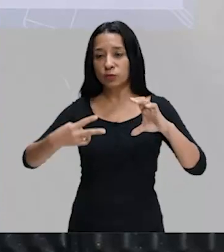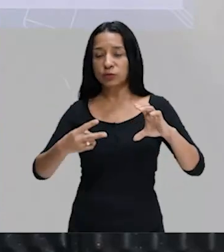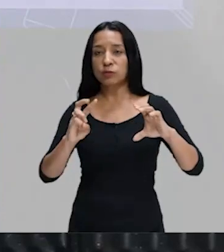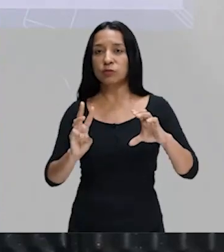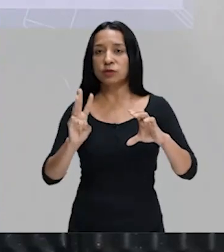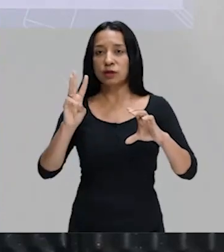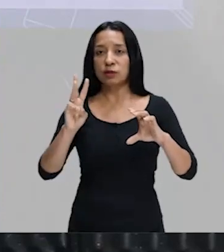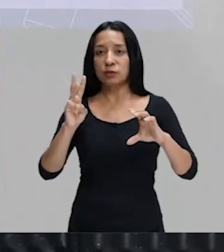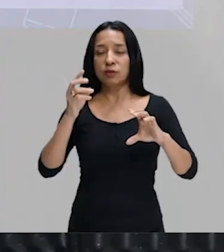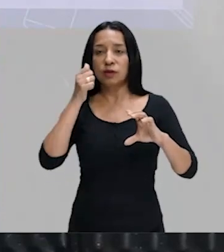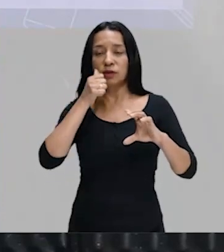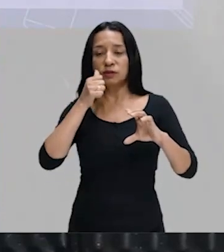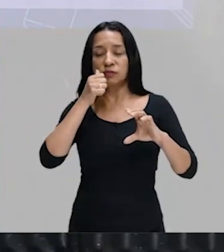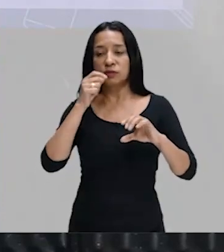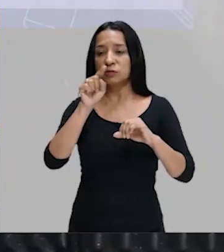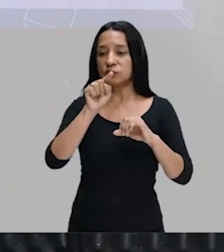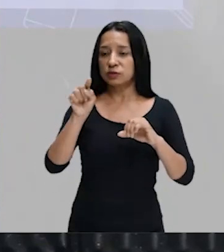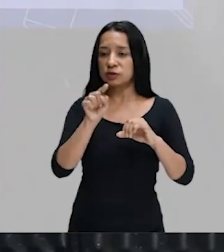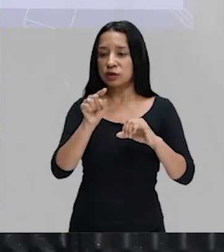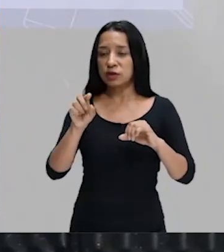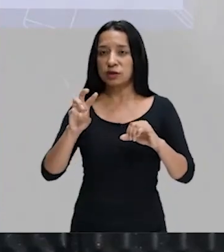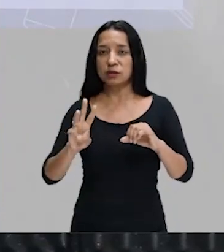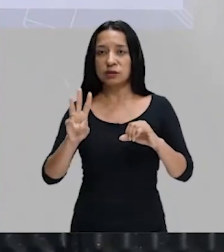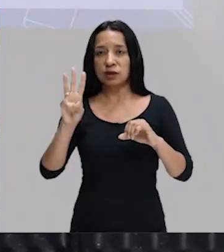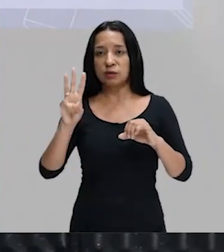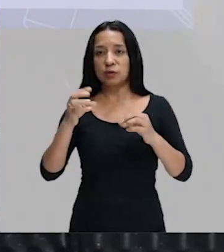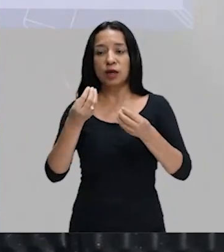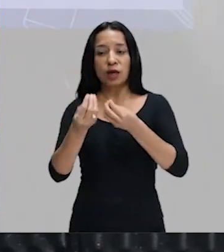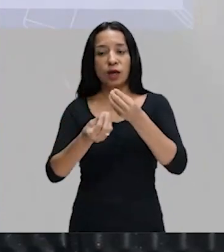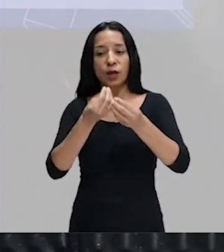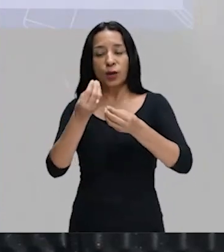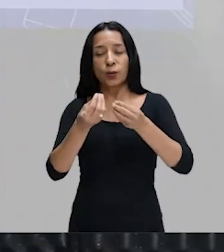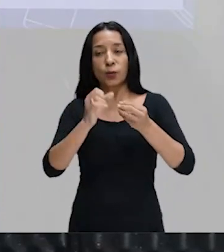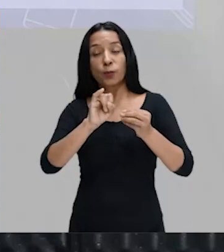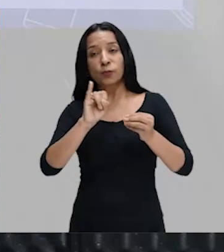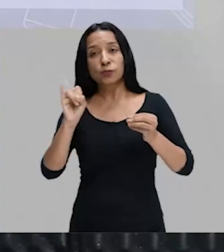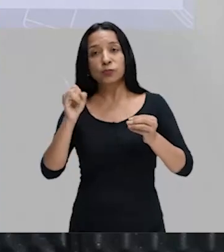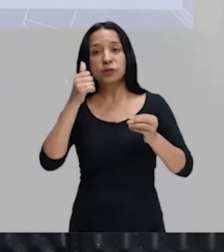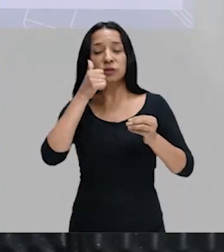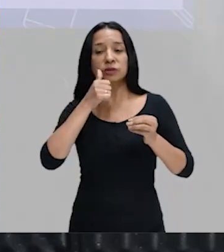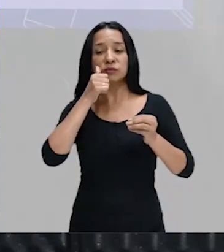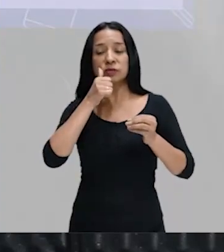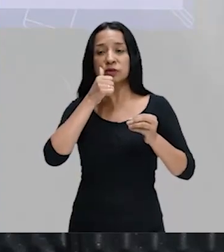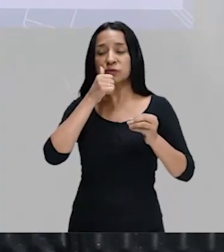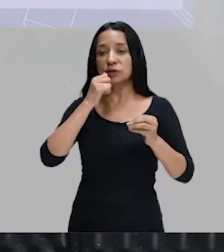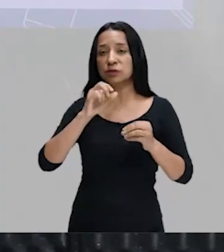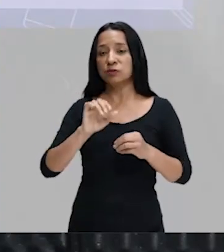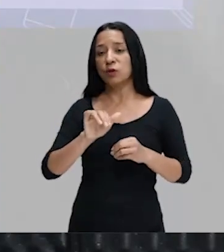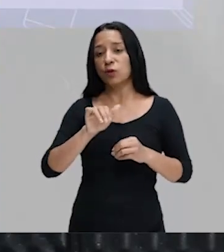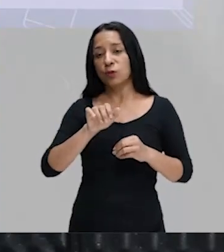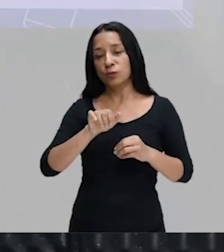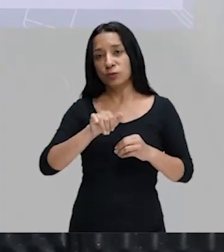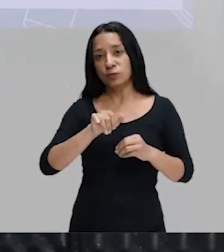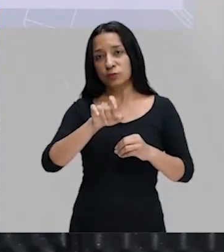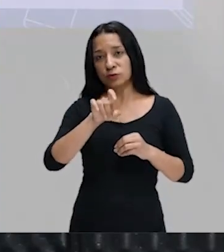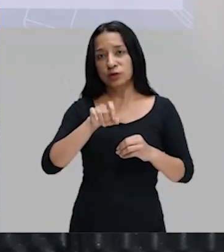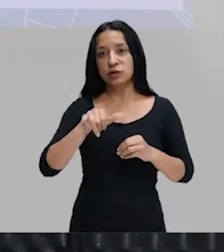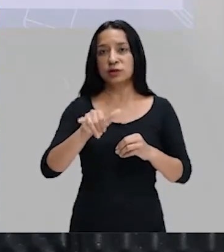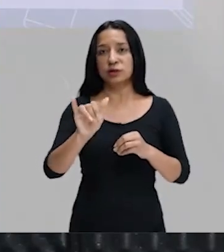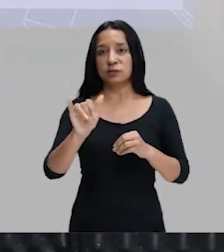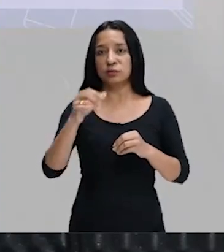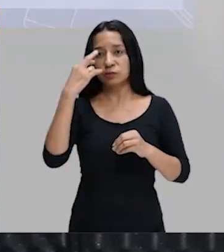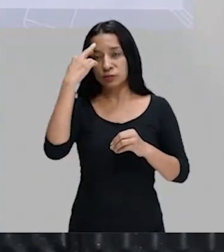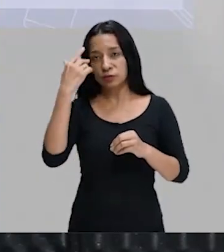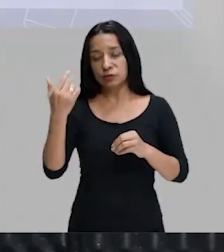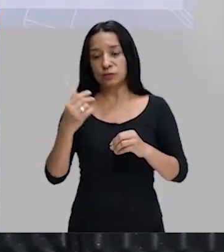É como se as fêmeas fossem o XY da história, tá? Então, esse fenômeno ele ocorre